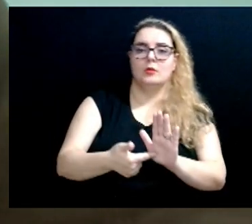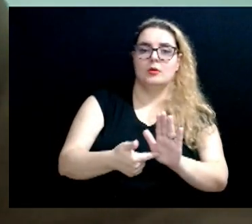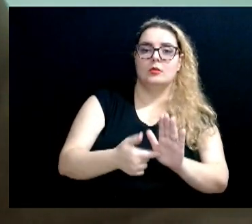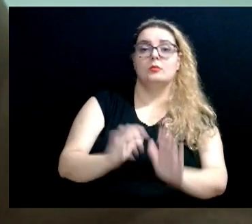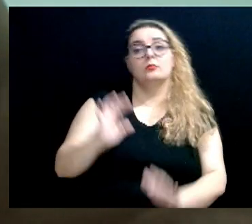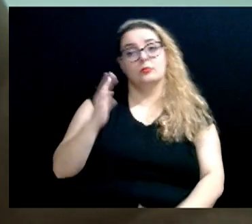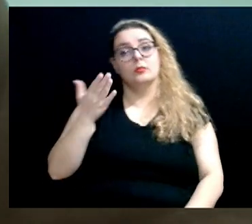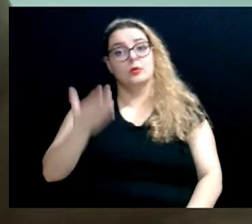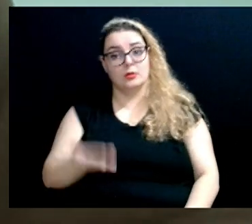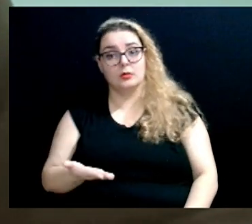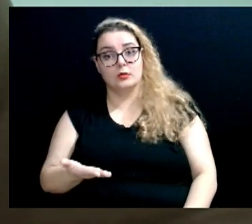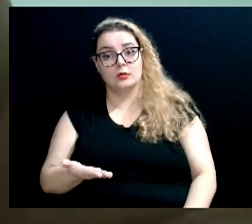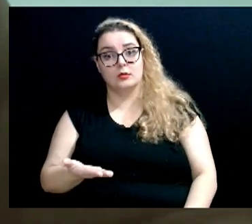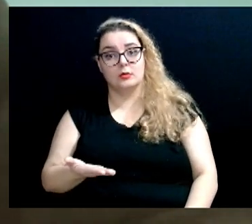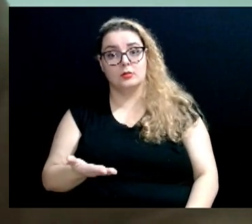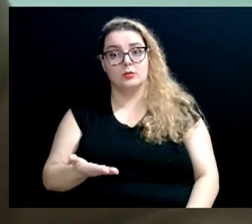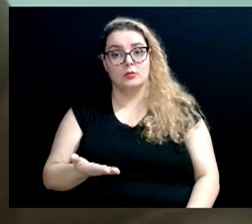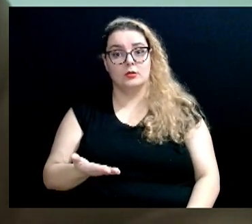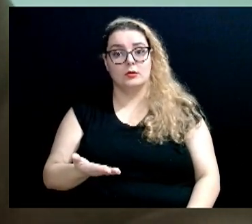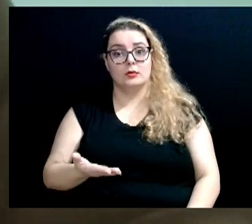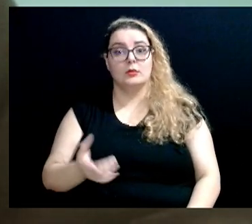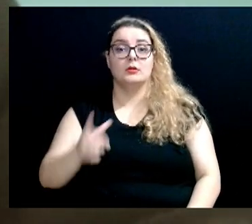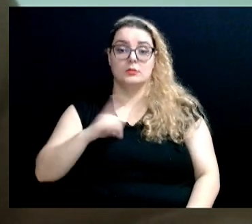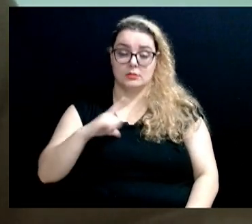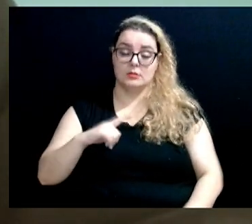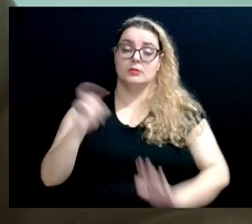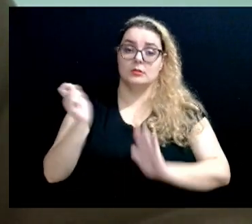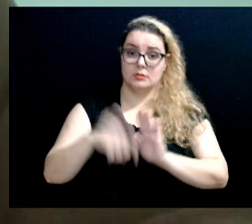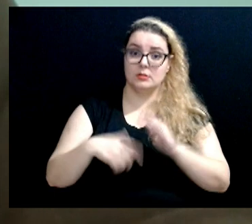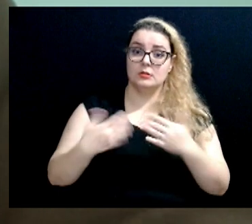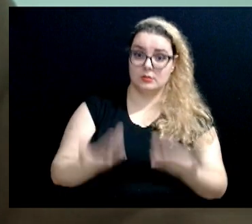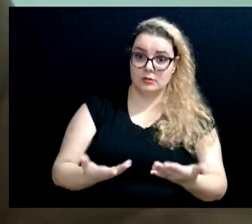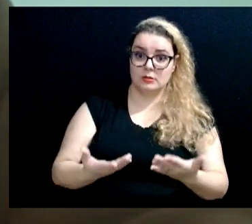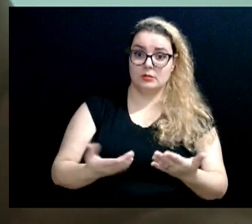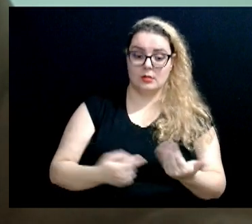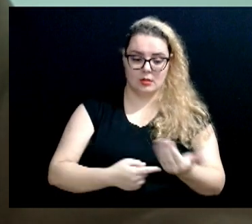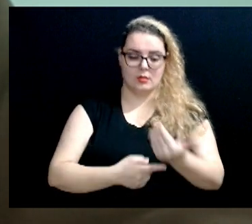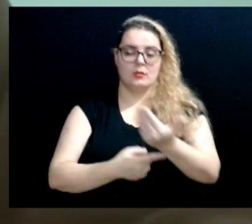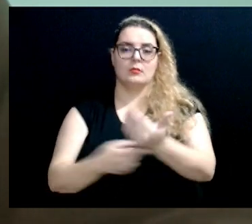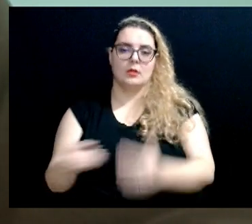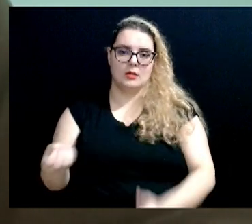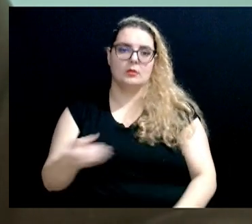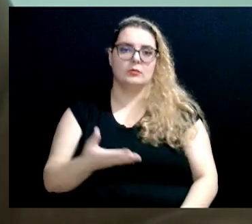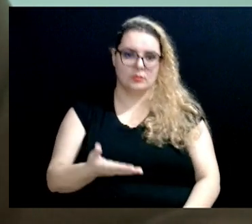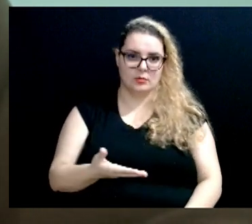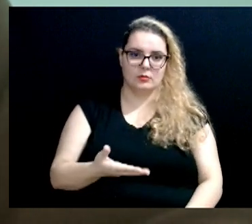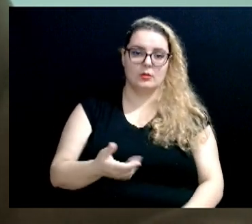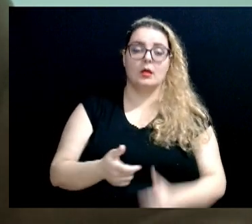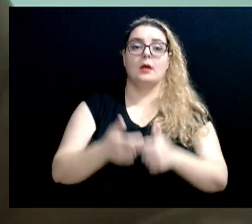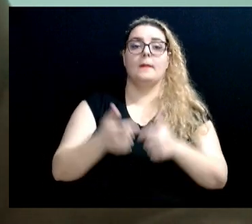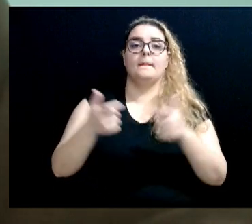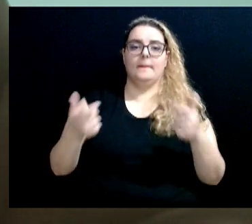e que tem que ser validado por uma tecnologia nova. Então, a maioria desses